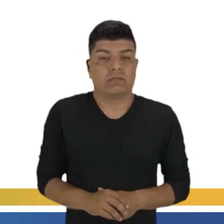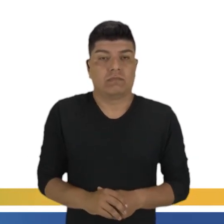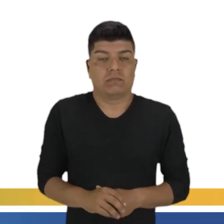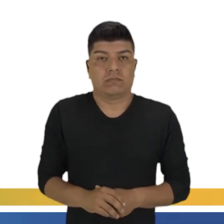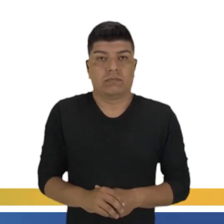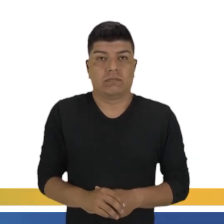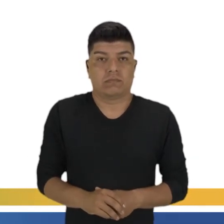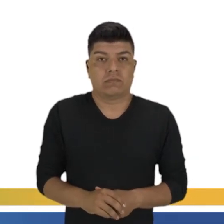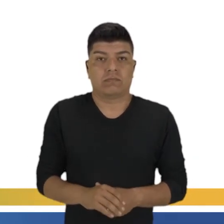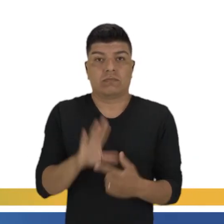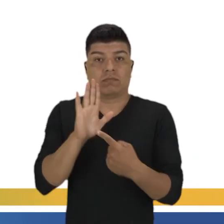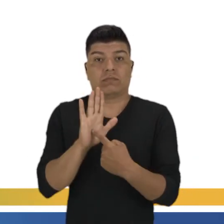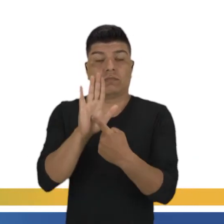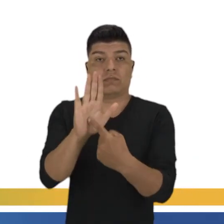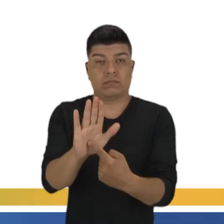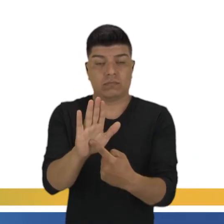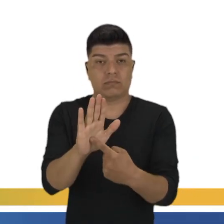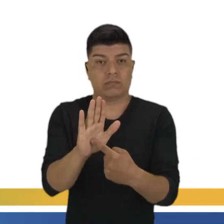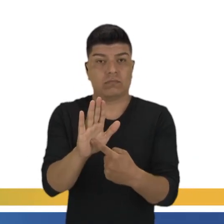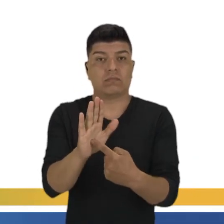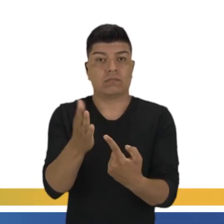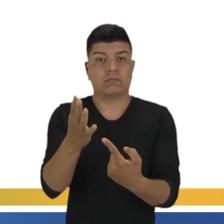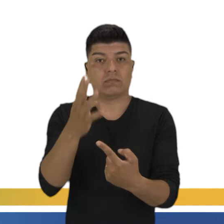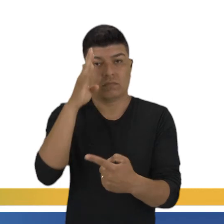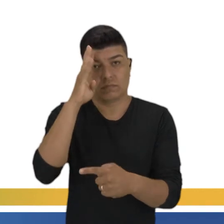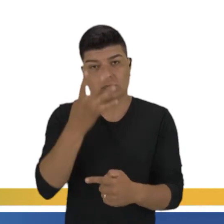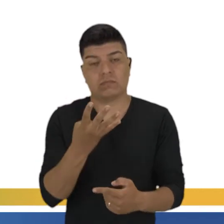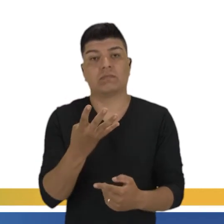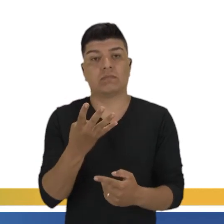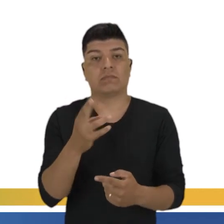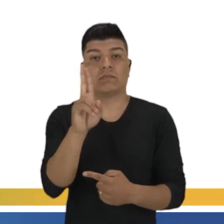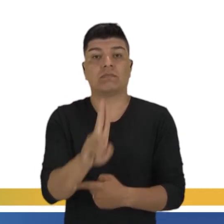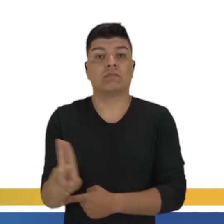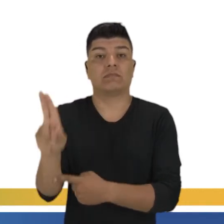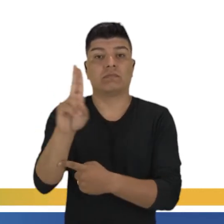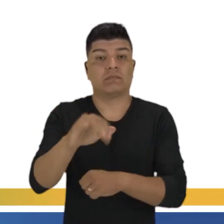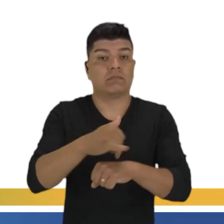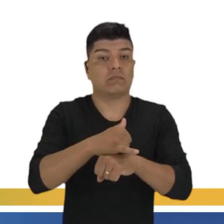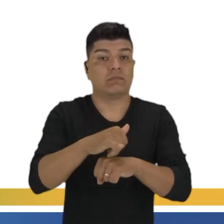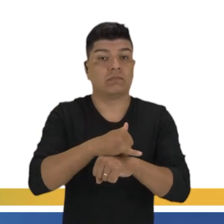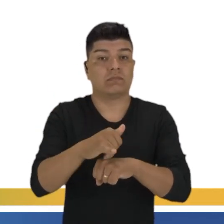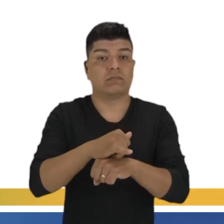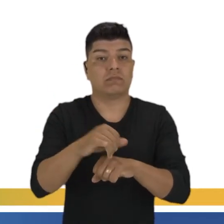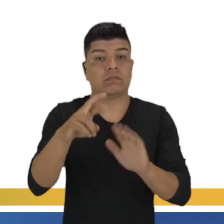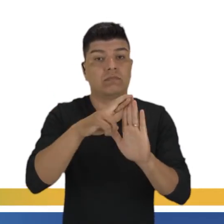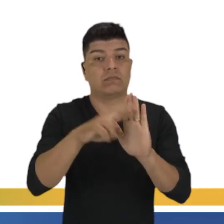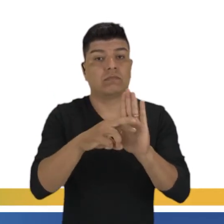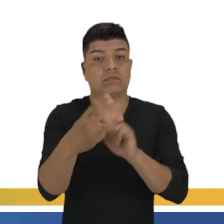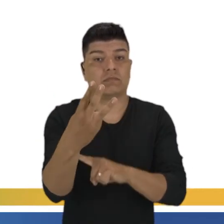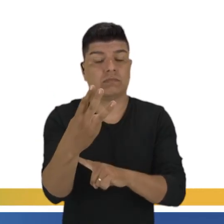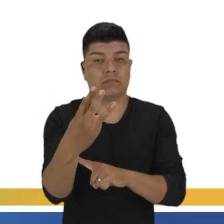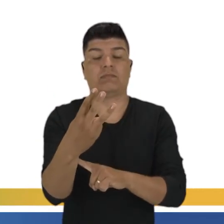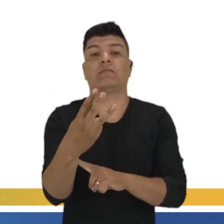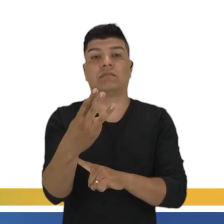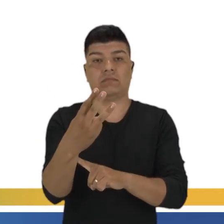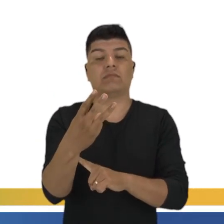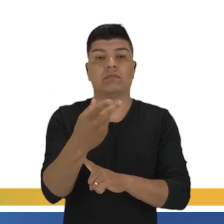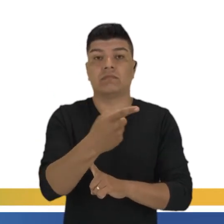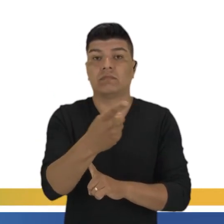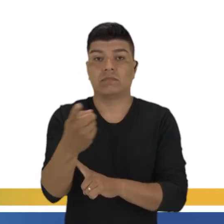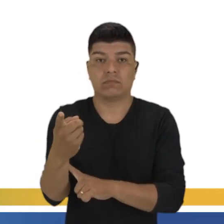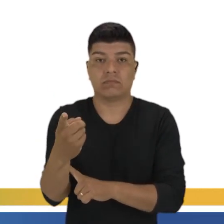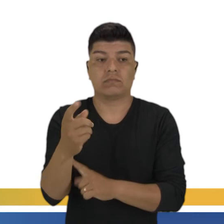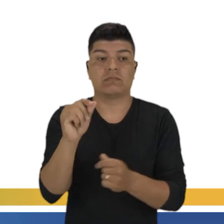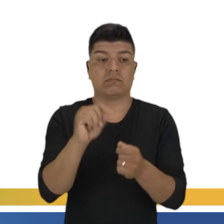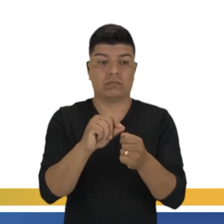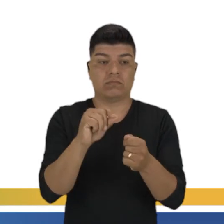nós dispomos, né, a resolução utilizando a estratégia de regra de 3, onde você